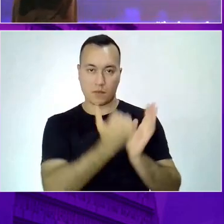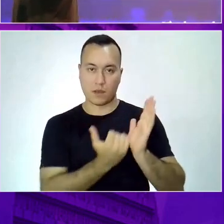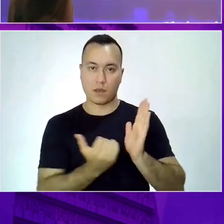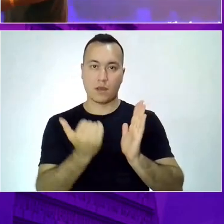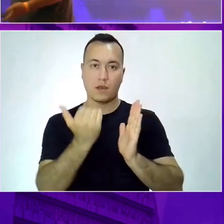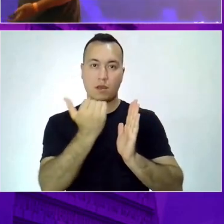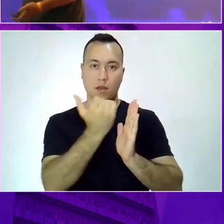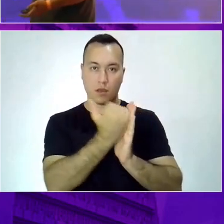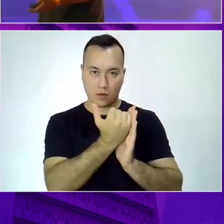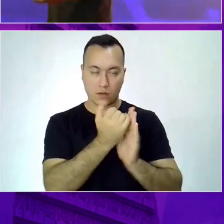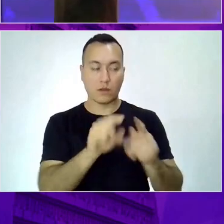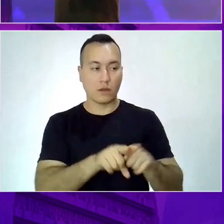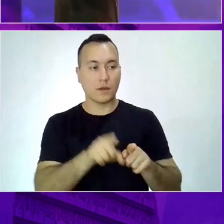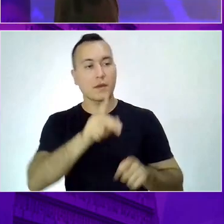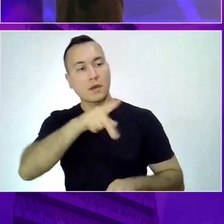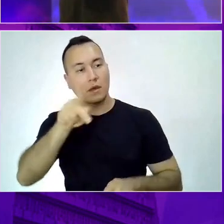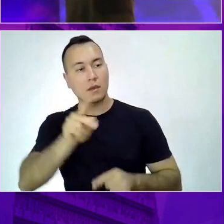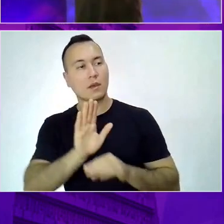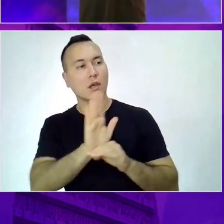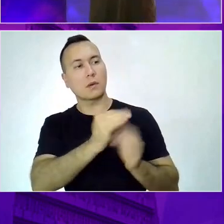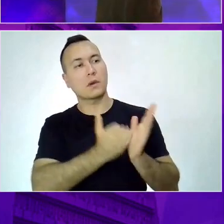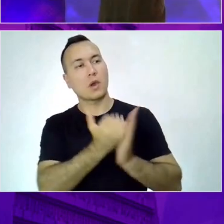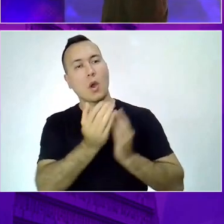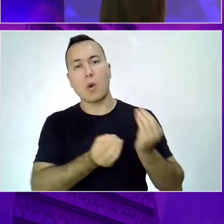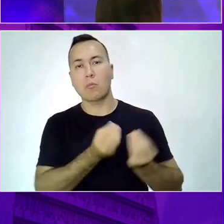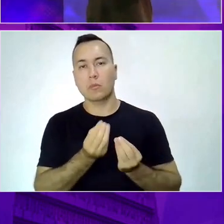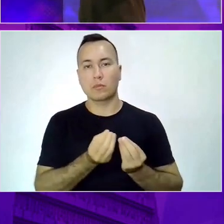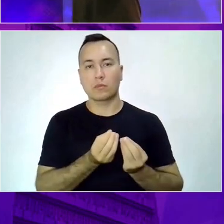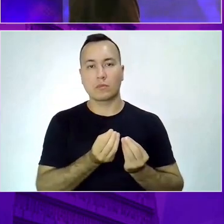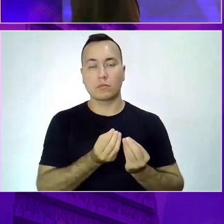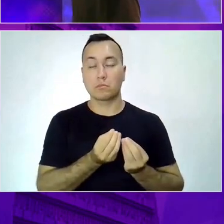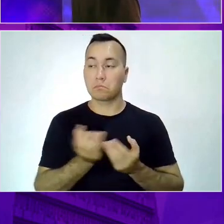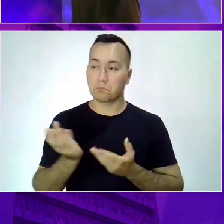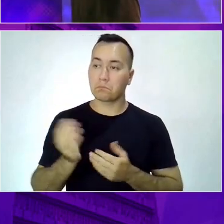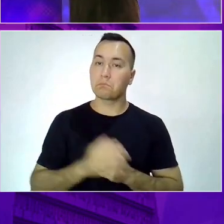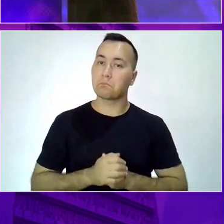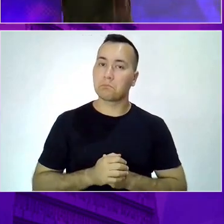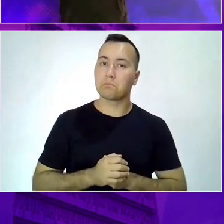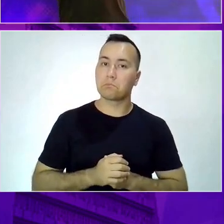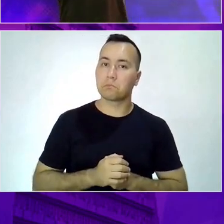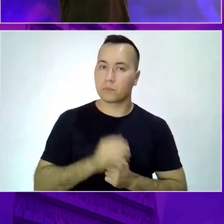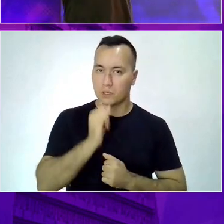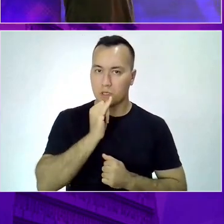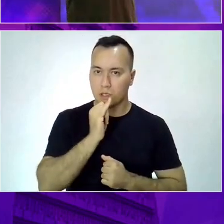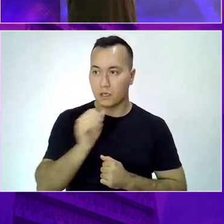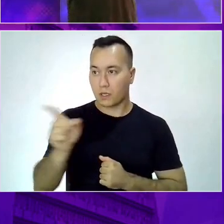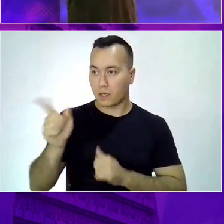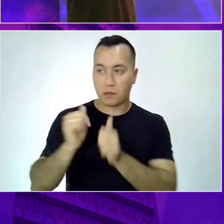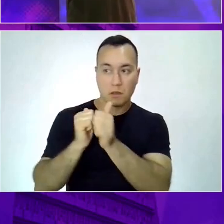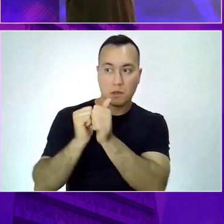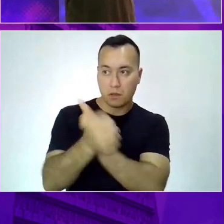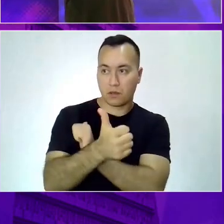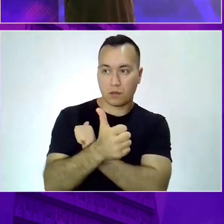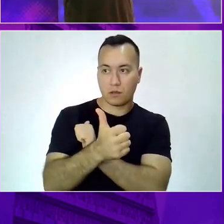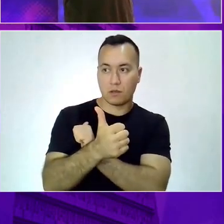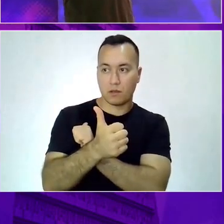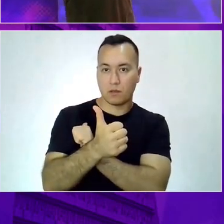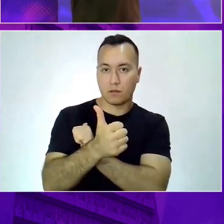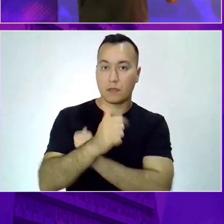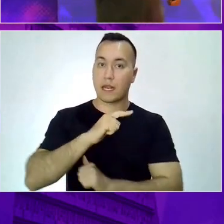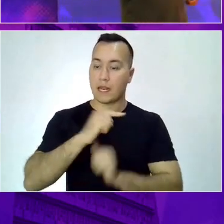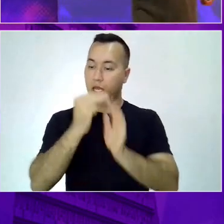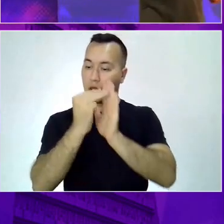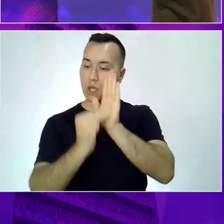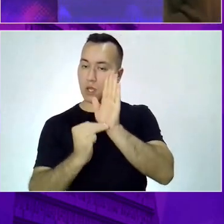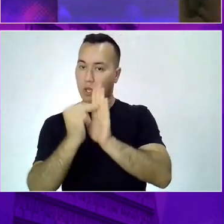ensinar melhor. Sim? Um está jogando um jogo contra um oponente. O